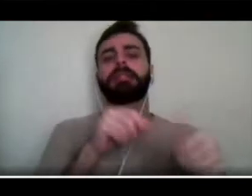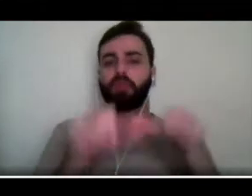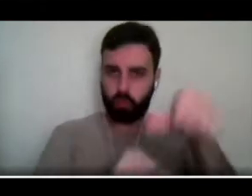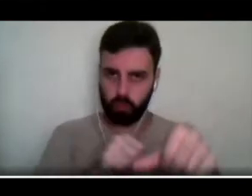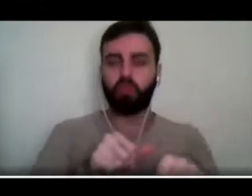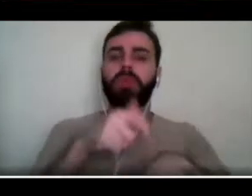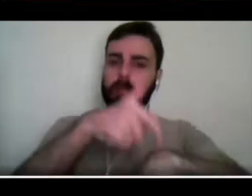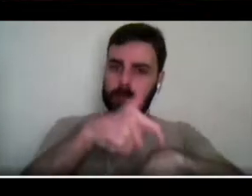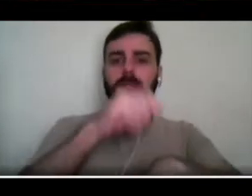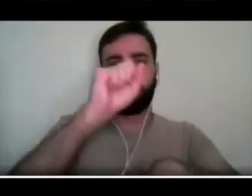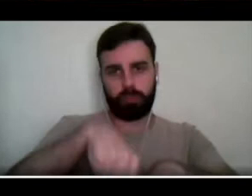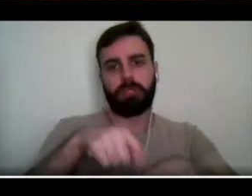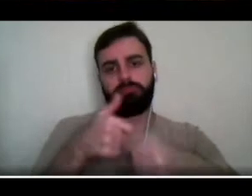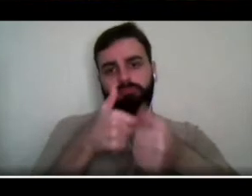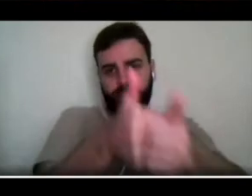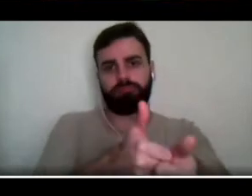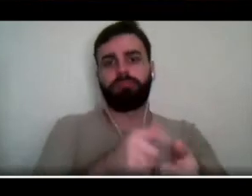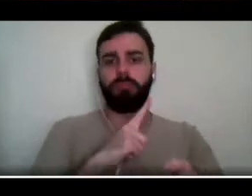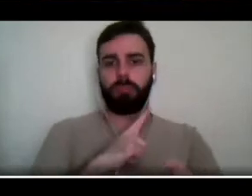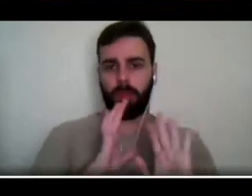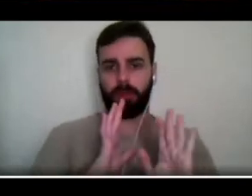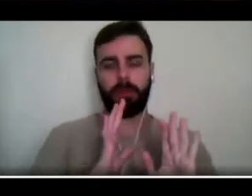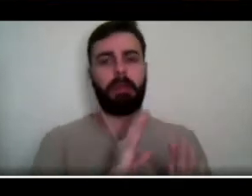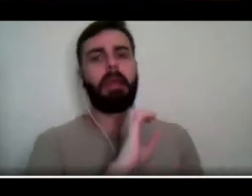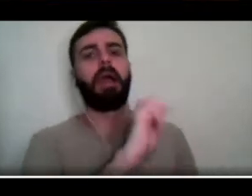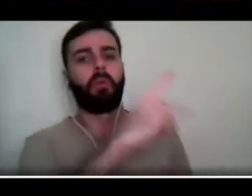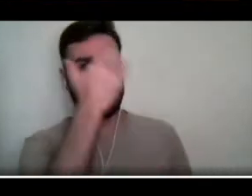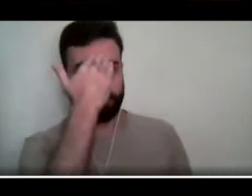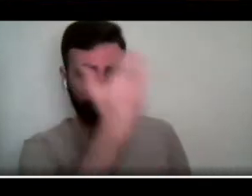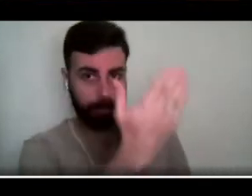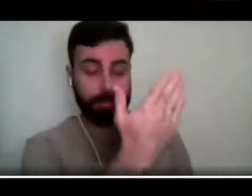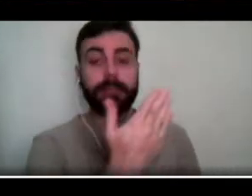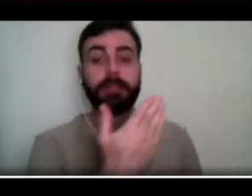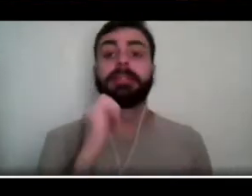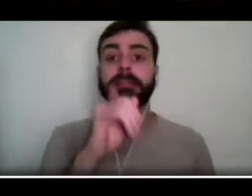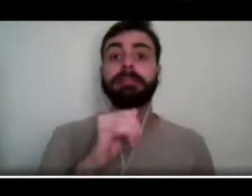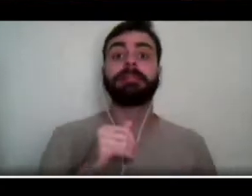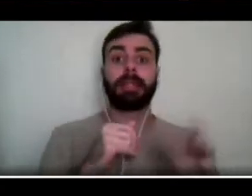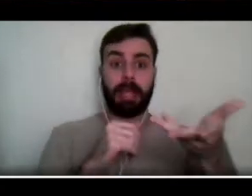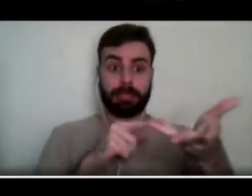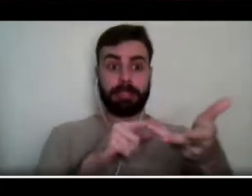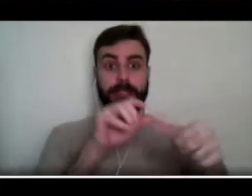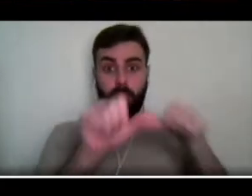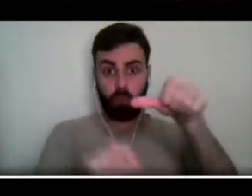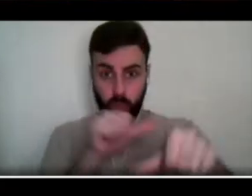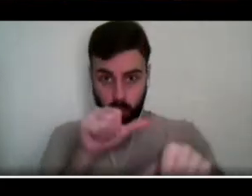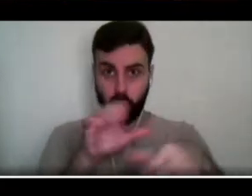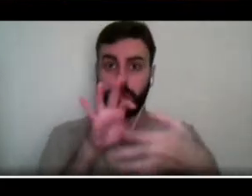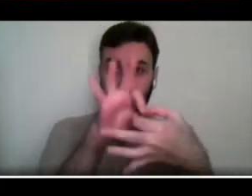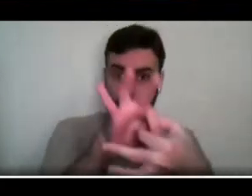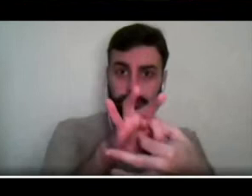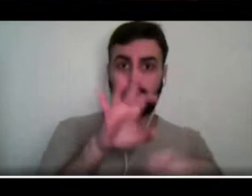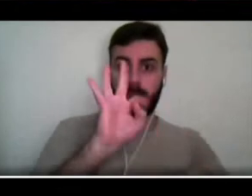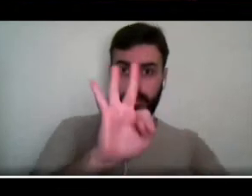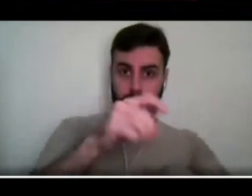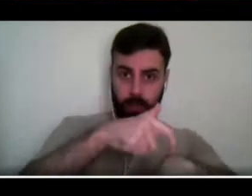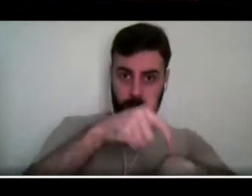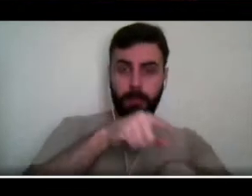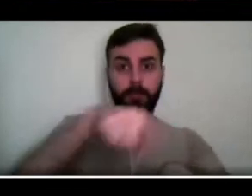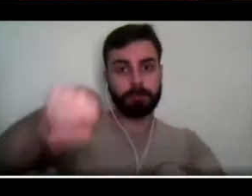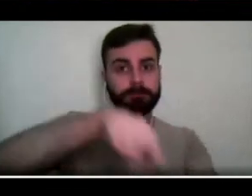Beleza, obrigada. E aí, quando a aceleração varia no tempo, vocês têm que lembrar que vocês não podem usar aquelas equações